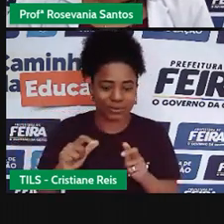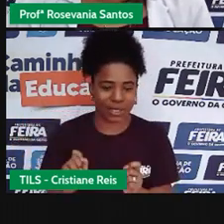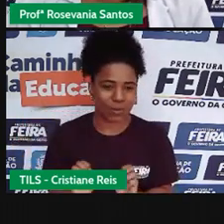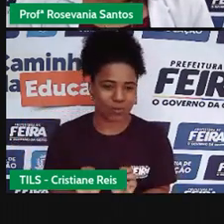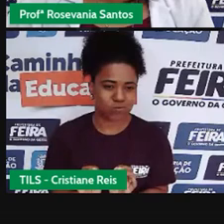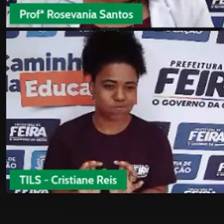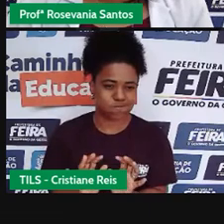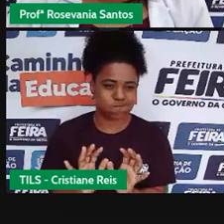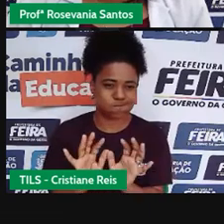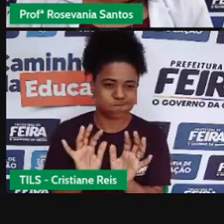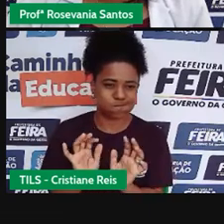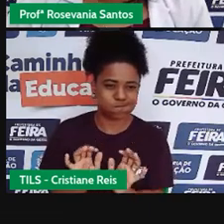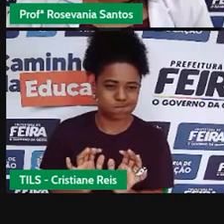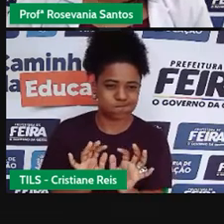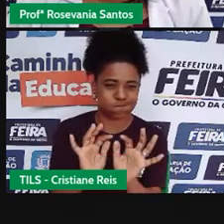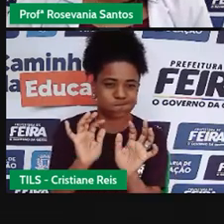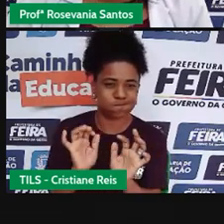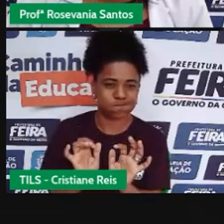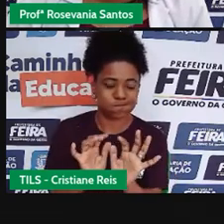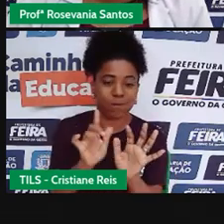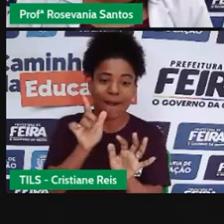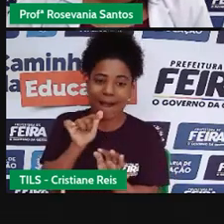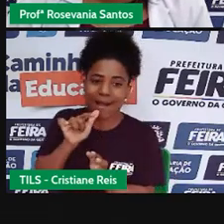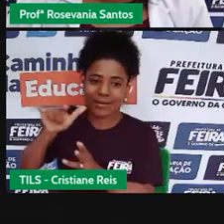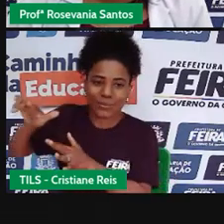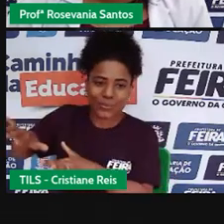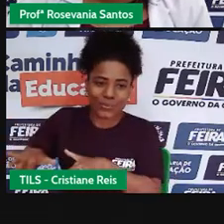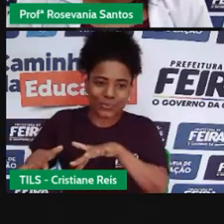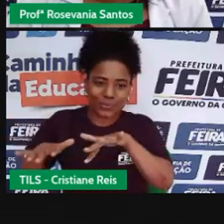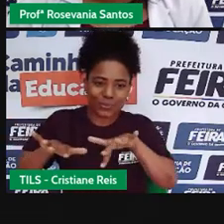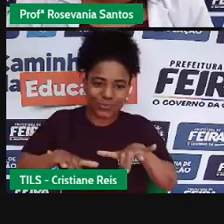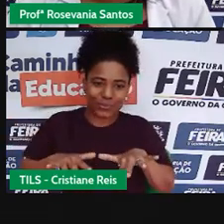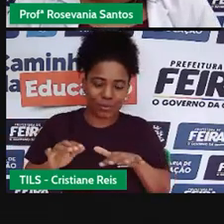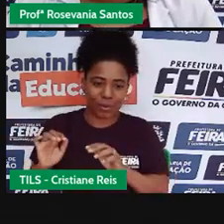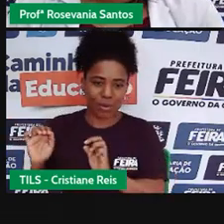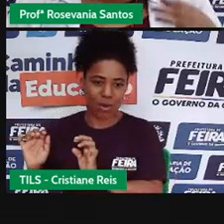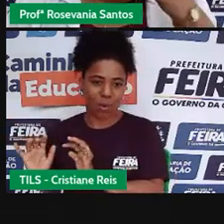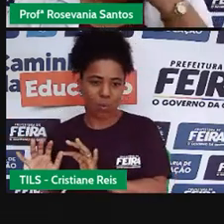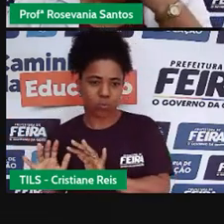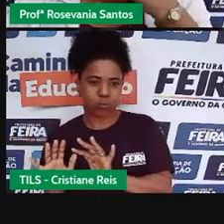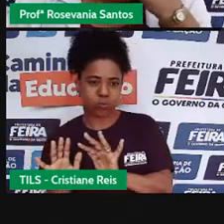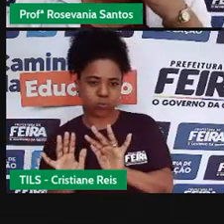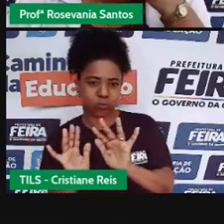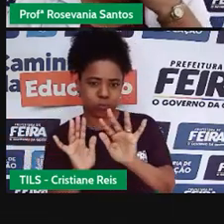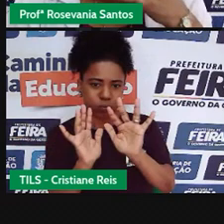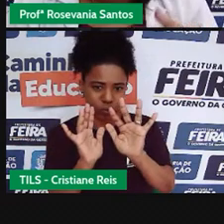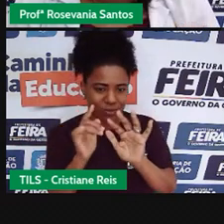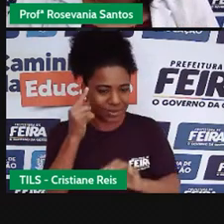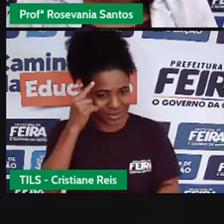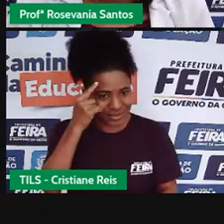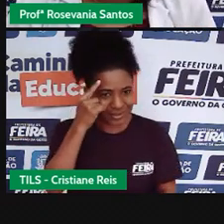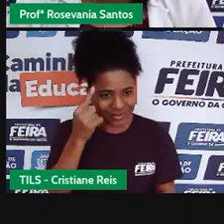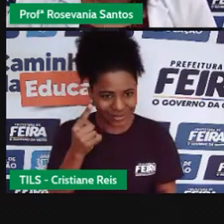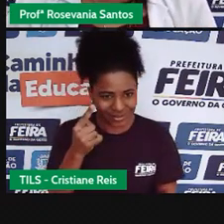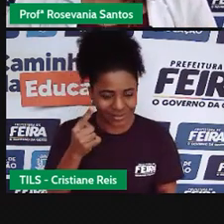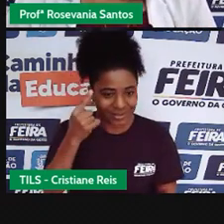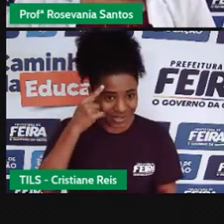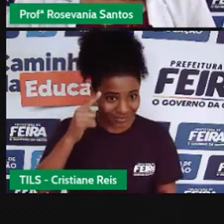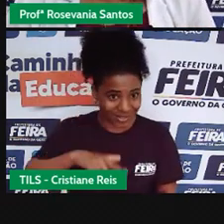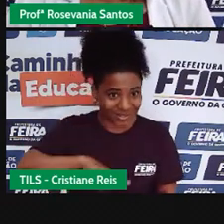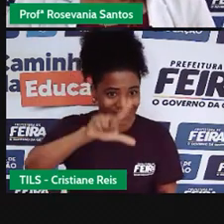Atlântico. E a tropical atlântica, que joga aqui, né, para aquele clima, lembra do altitude, tropical de